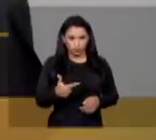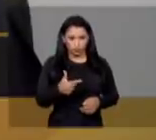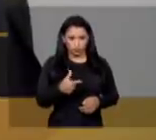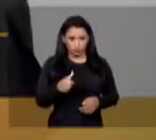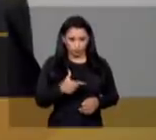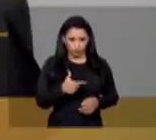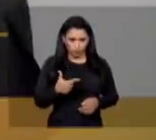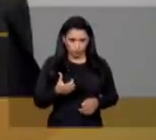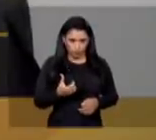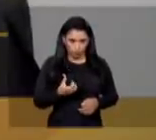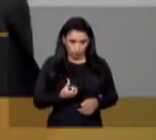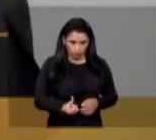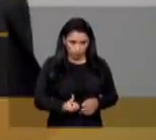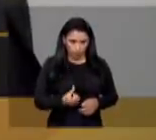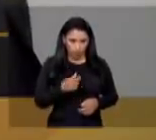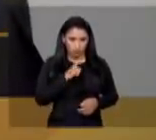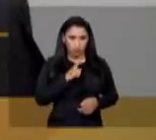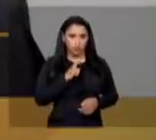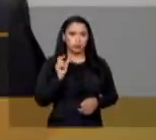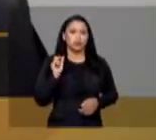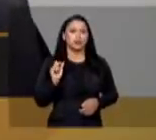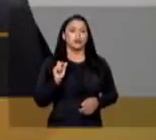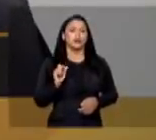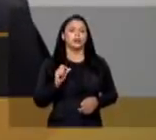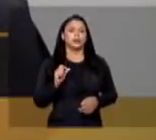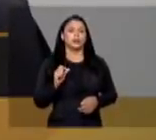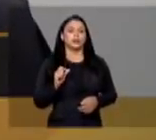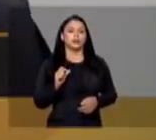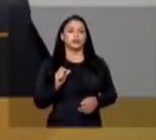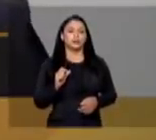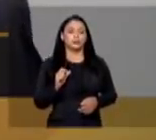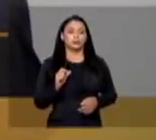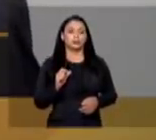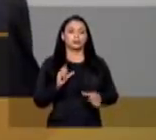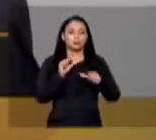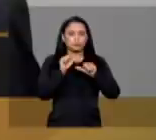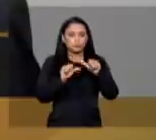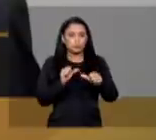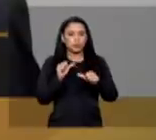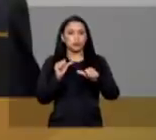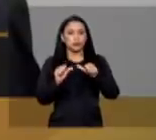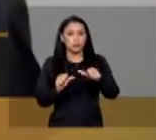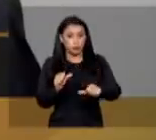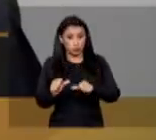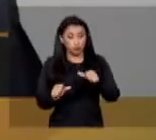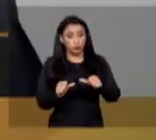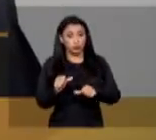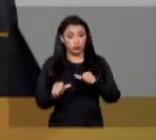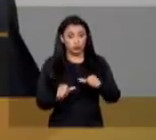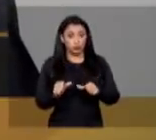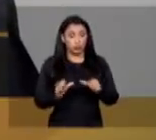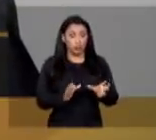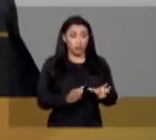193.726, nós tivemos sucessivas modificações entre a turma